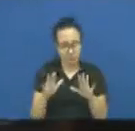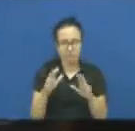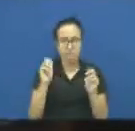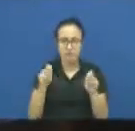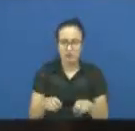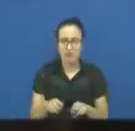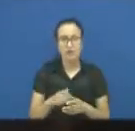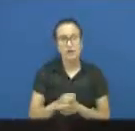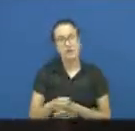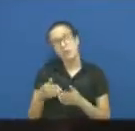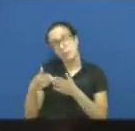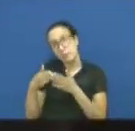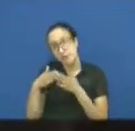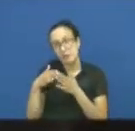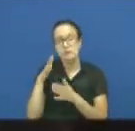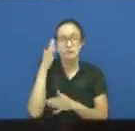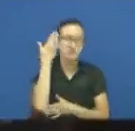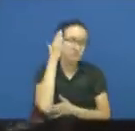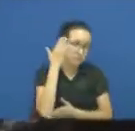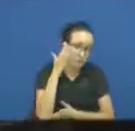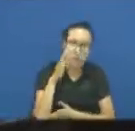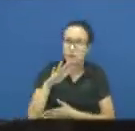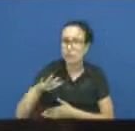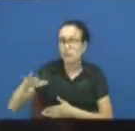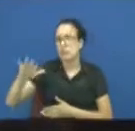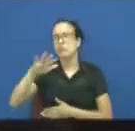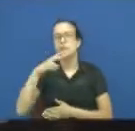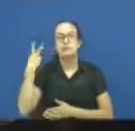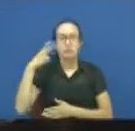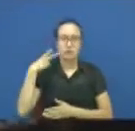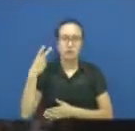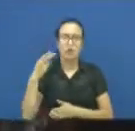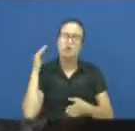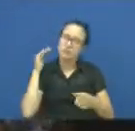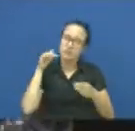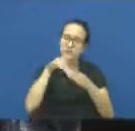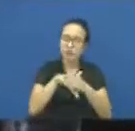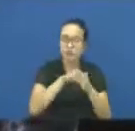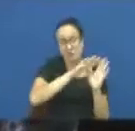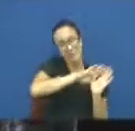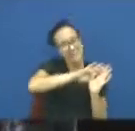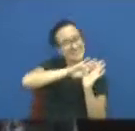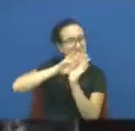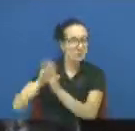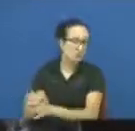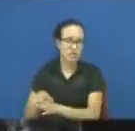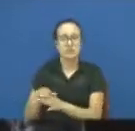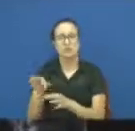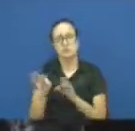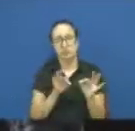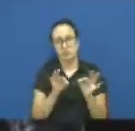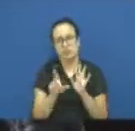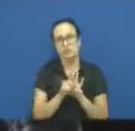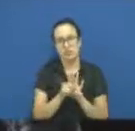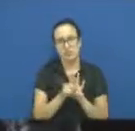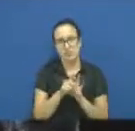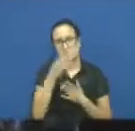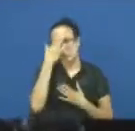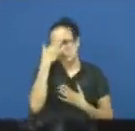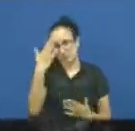todos os vereadores e espero que todos possam votar a favor da retirada desse projeto de lei. Obrigado a